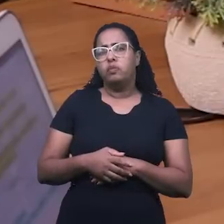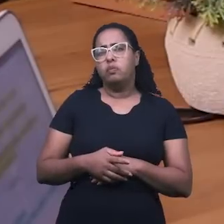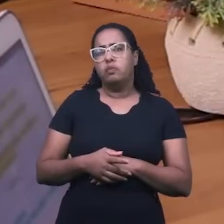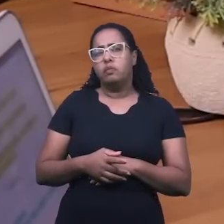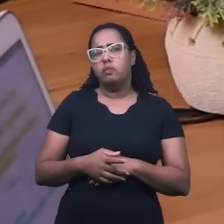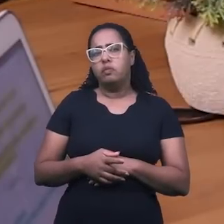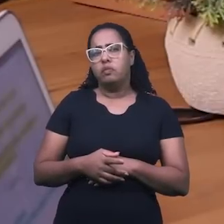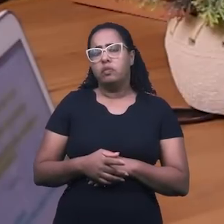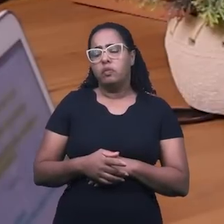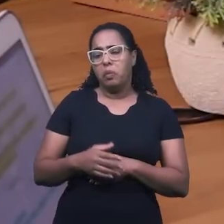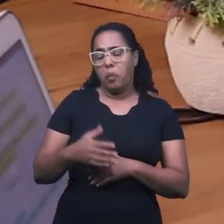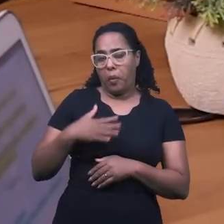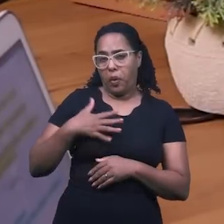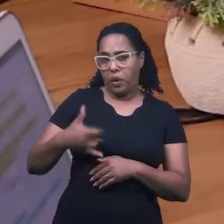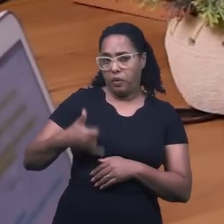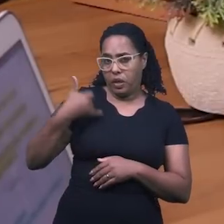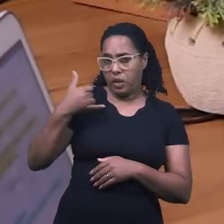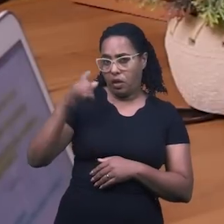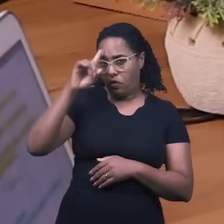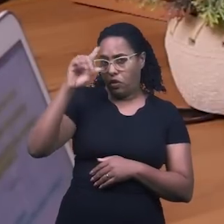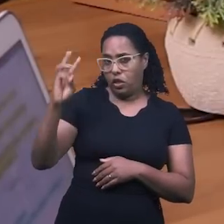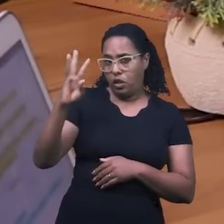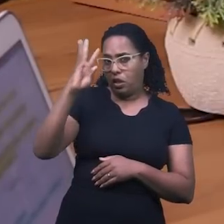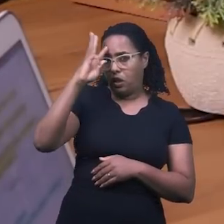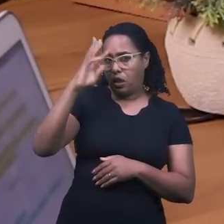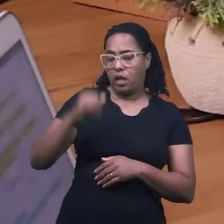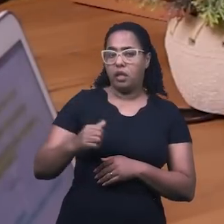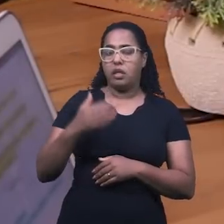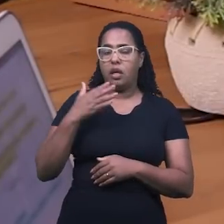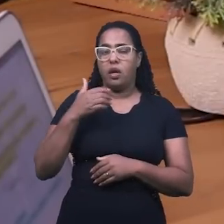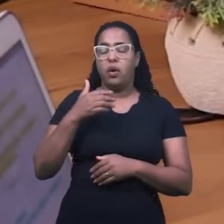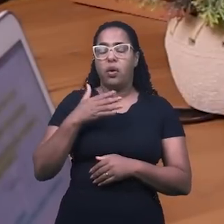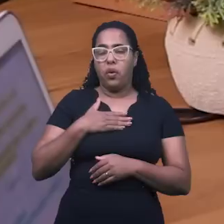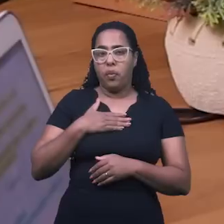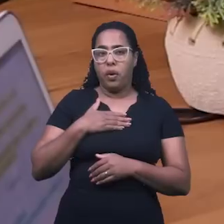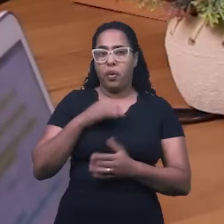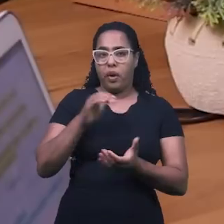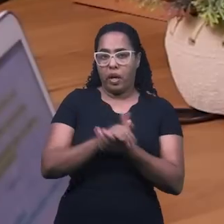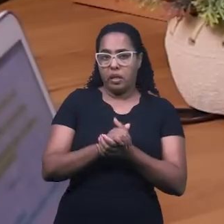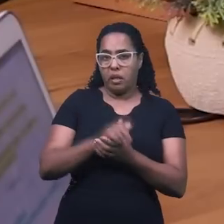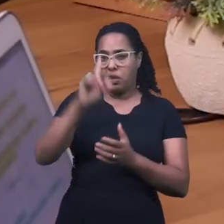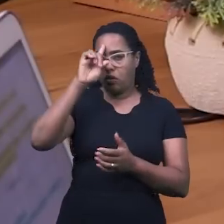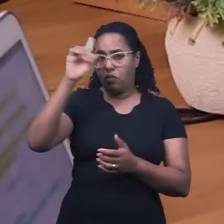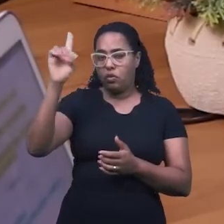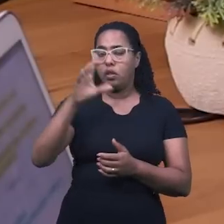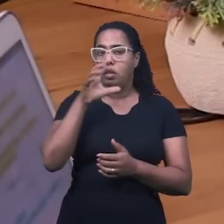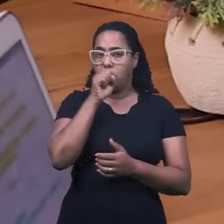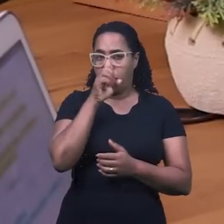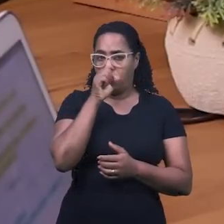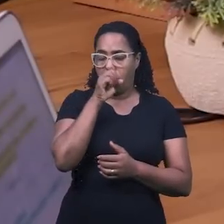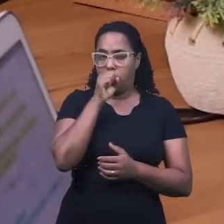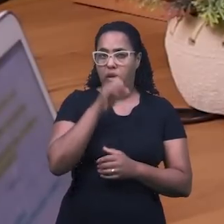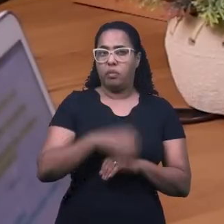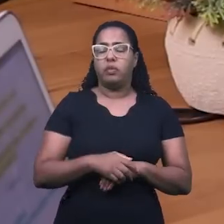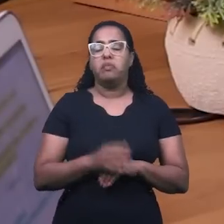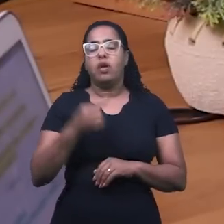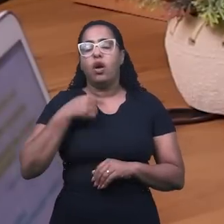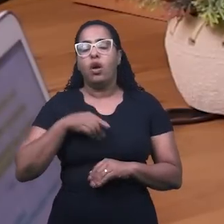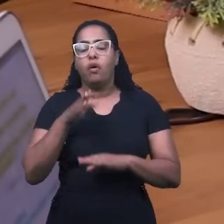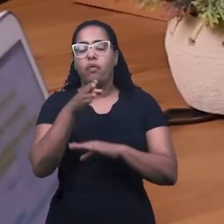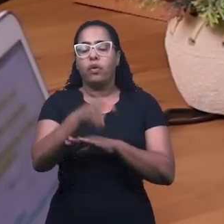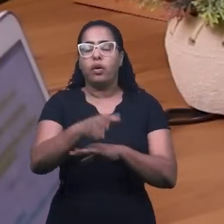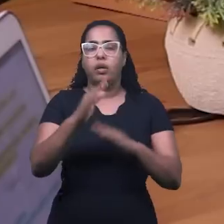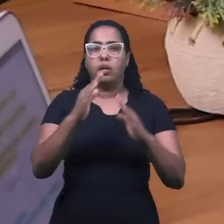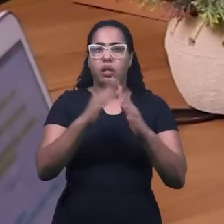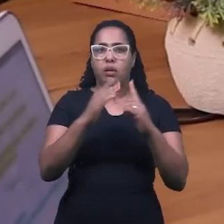na terça, meu aniversário seria era na terça e o meu casamento no sábado. Então eu